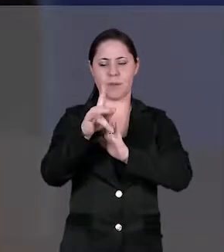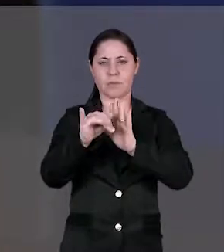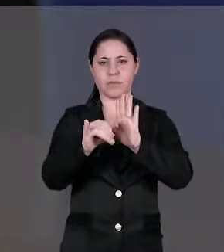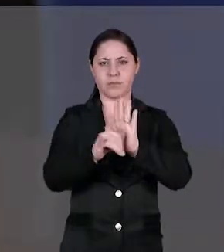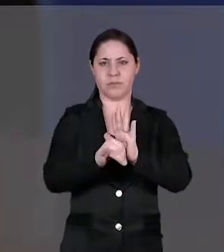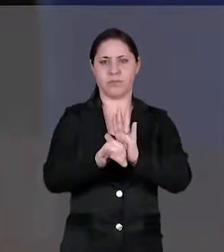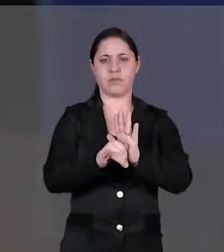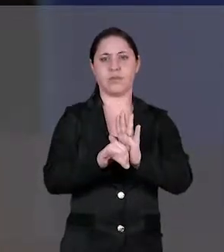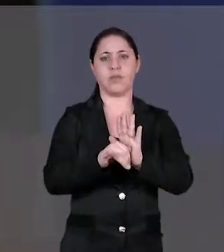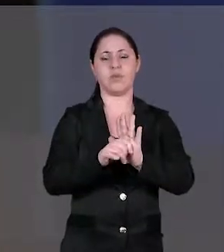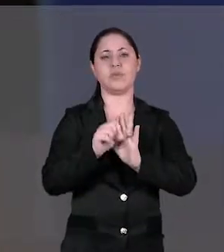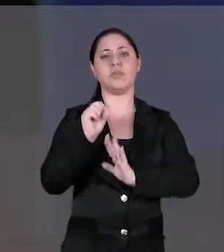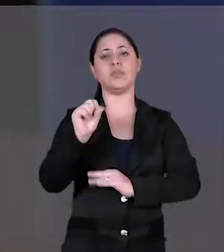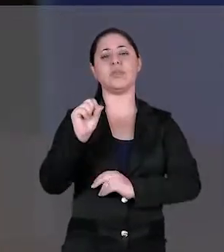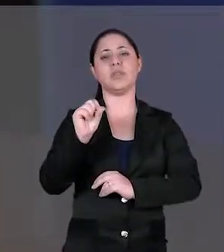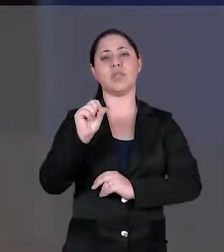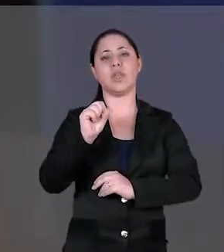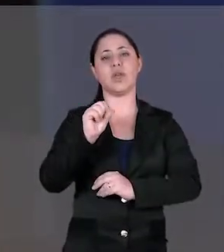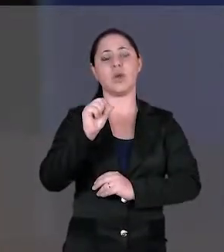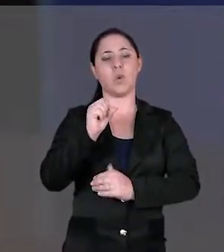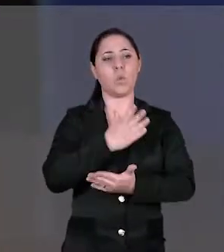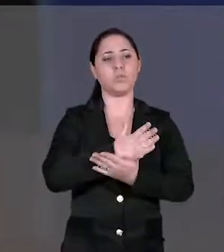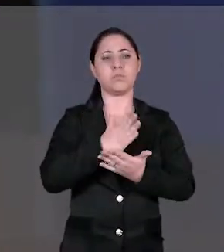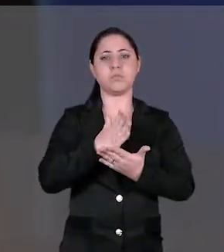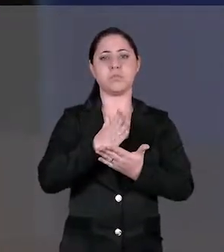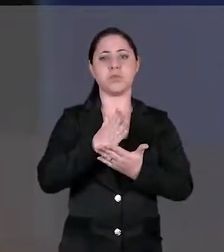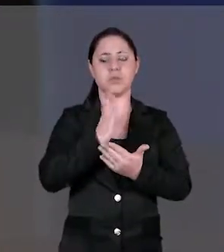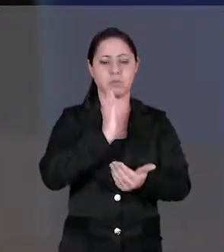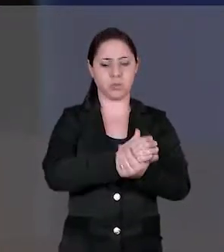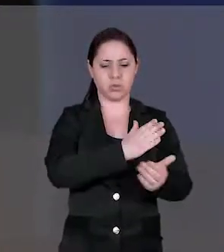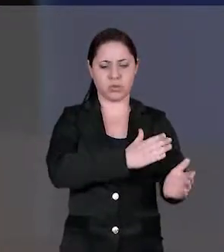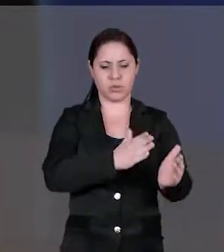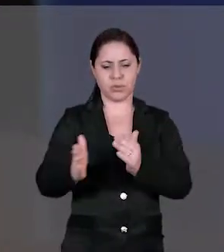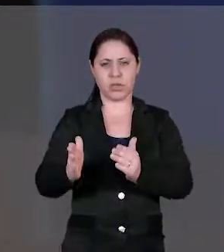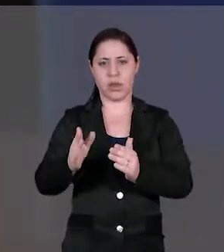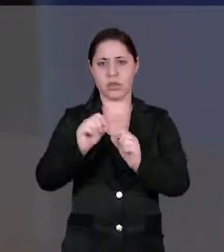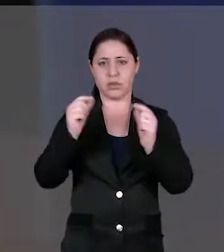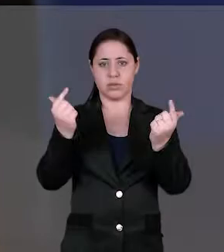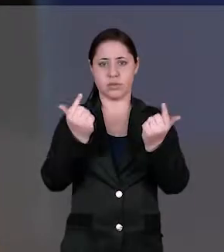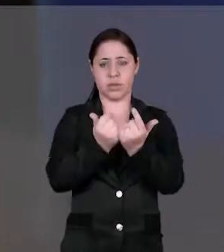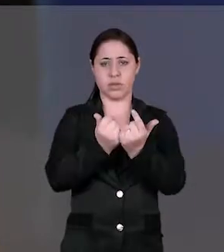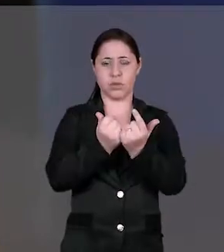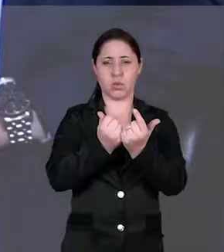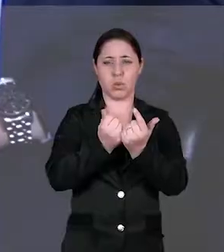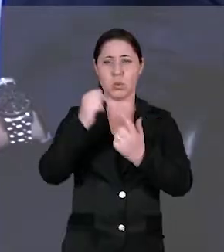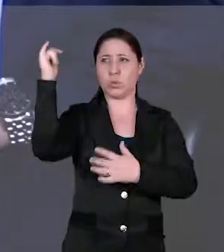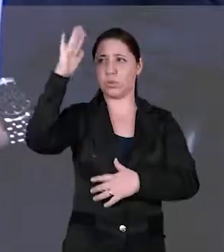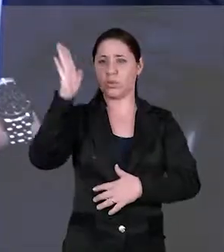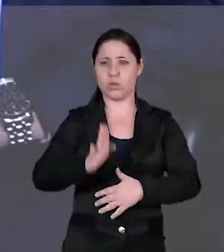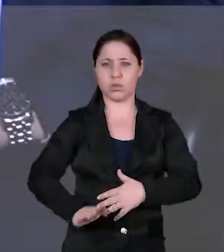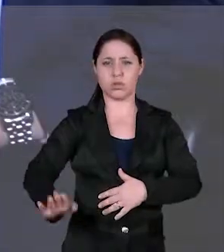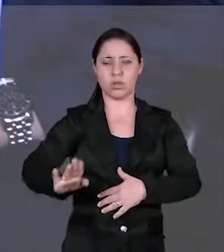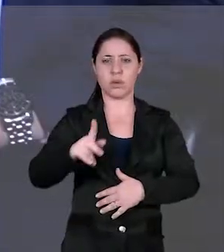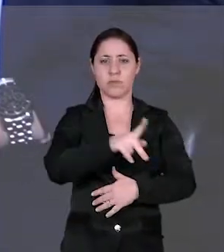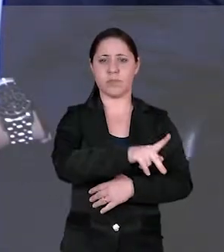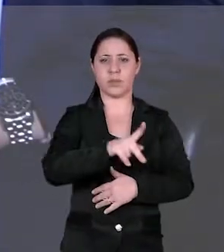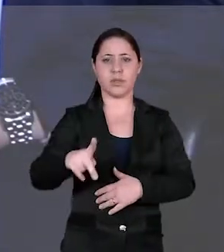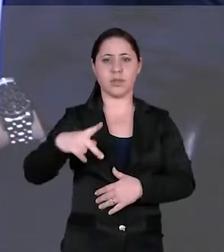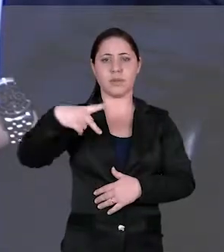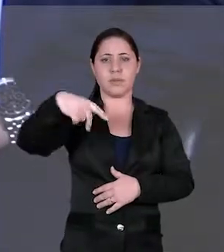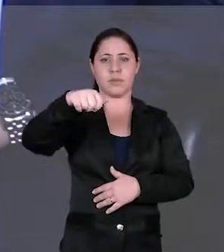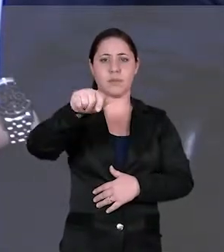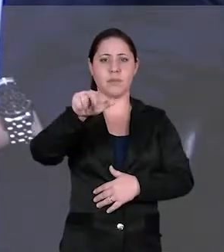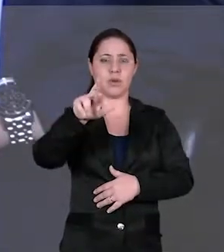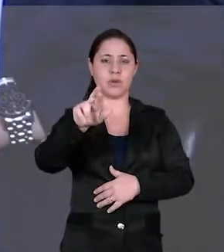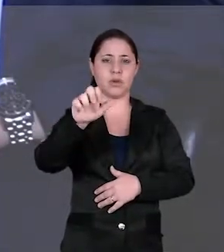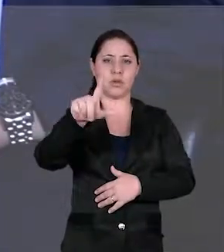dos projetos que entram em tramitação na Assembleia. Já no âmbito nacional, o deputado Lídio Lopes, ele é